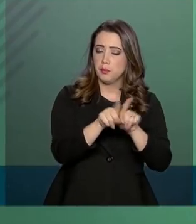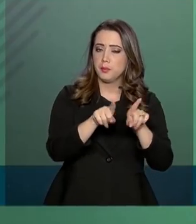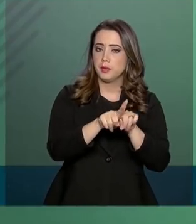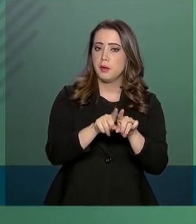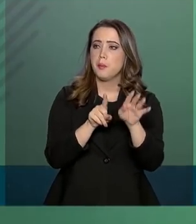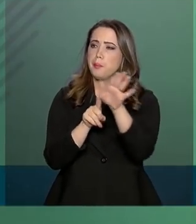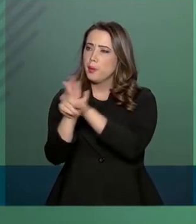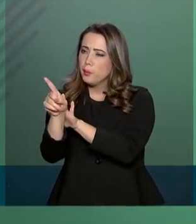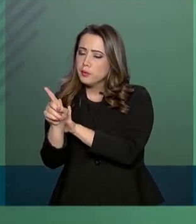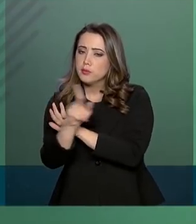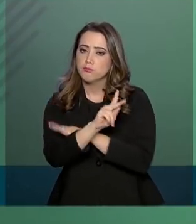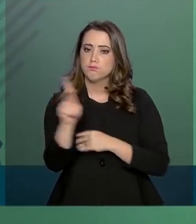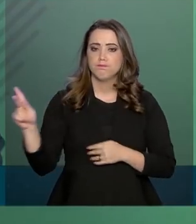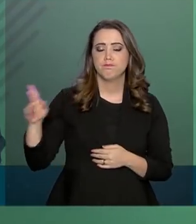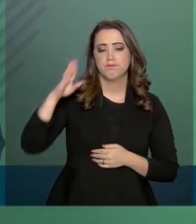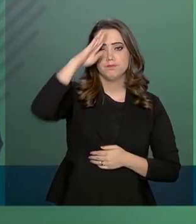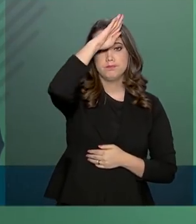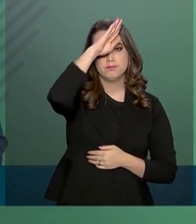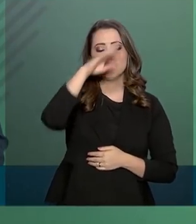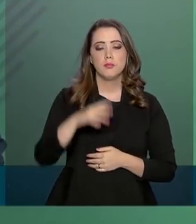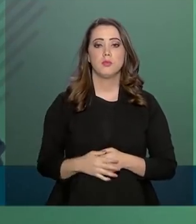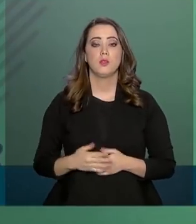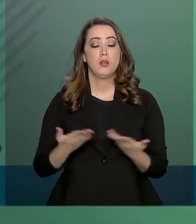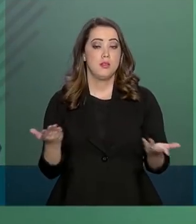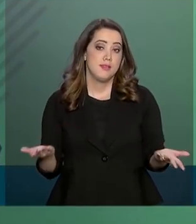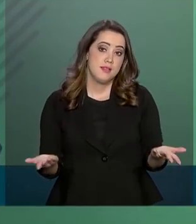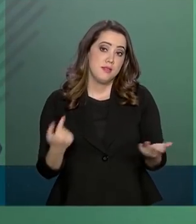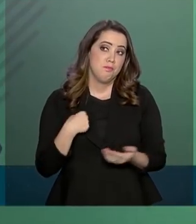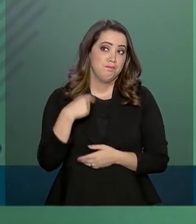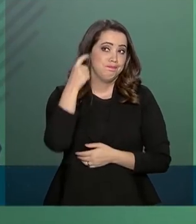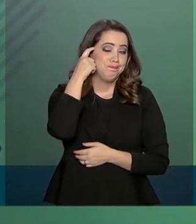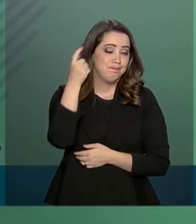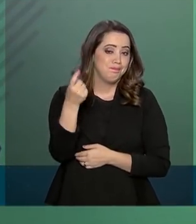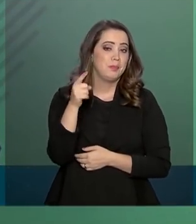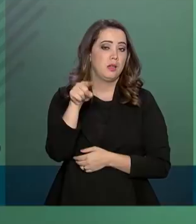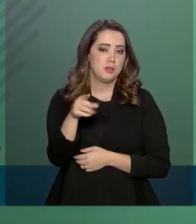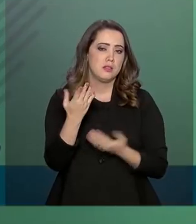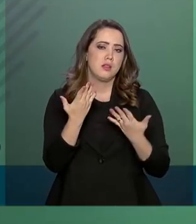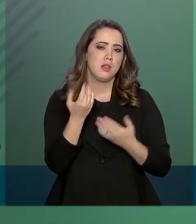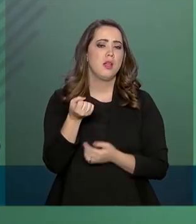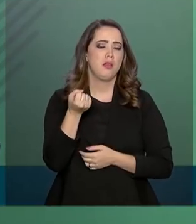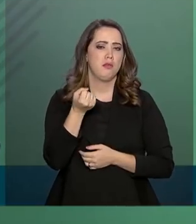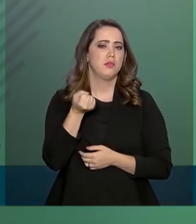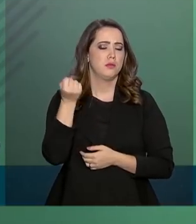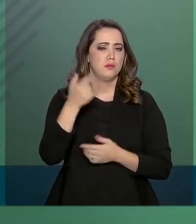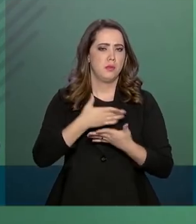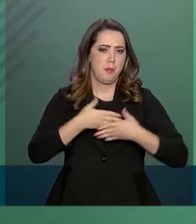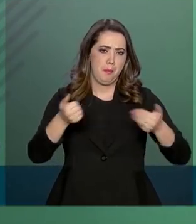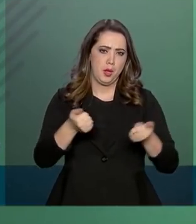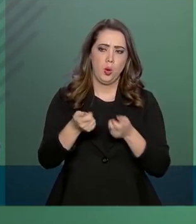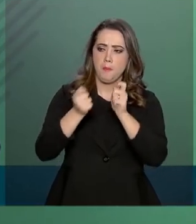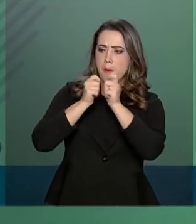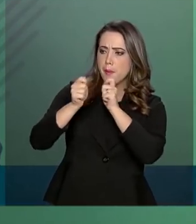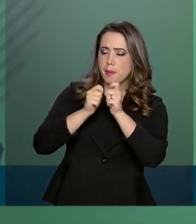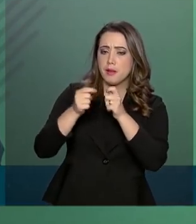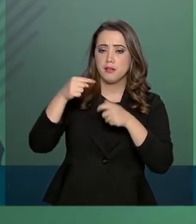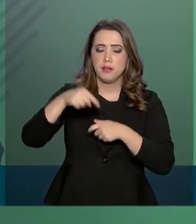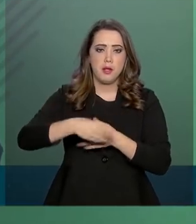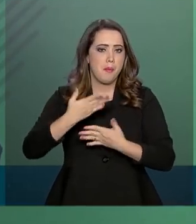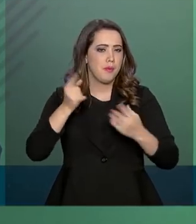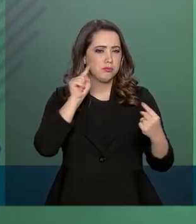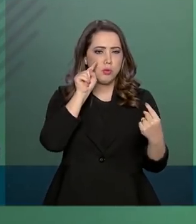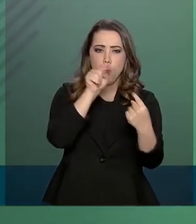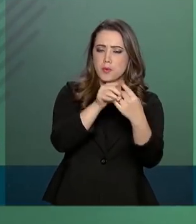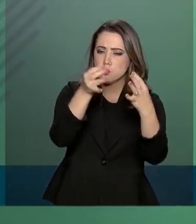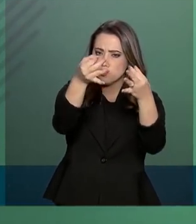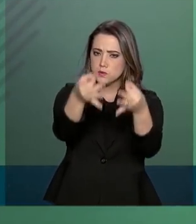república eu imagino que isso com isso aí nós vamos ter um brief mais direcionado mais